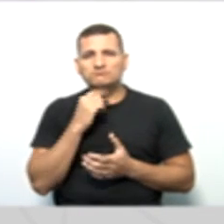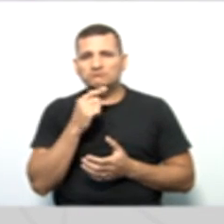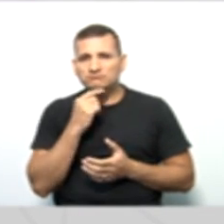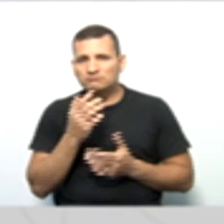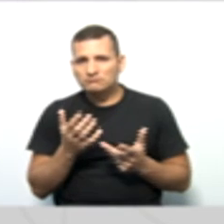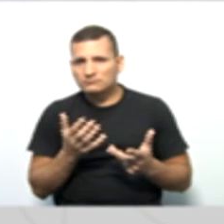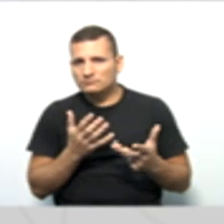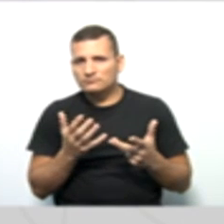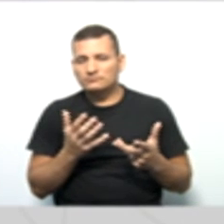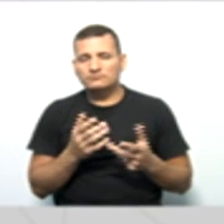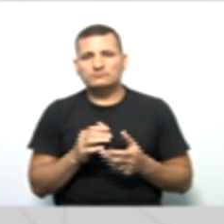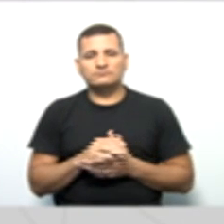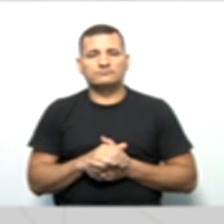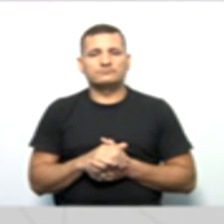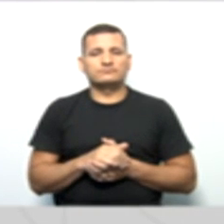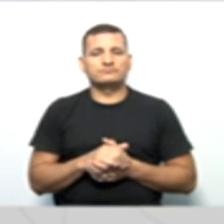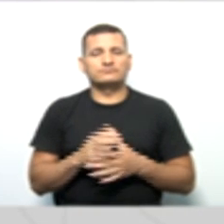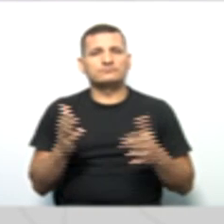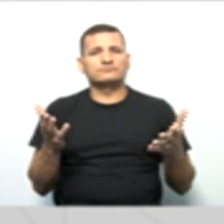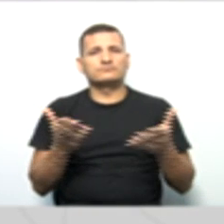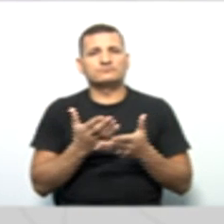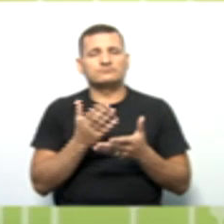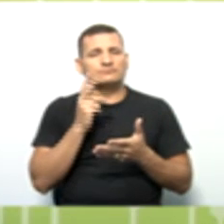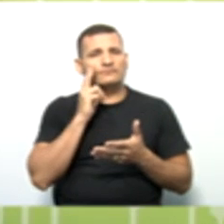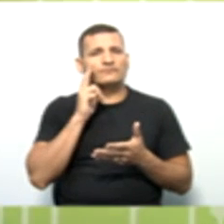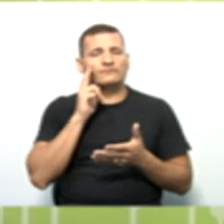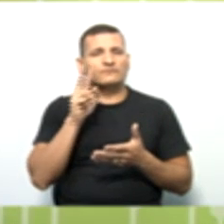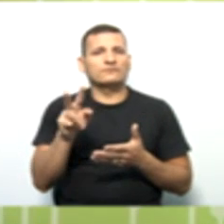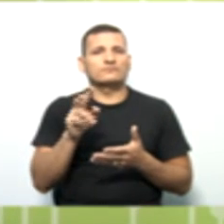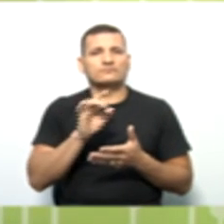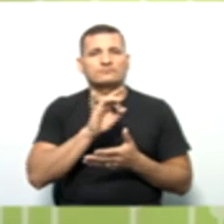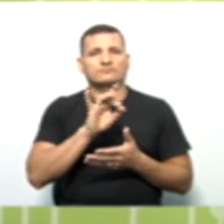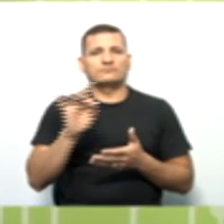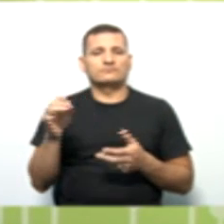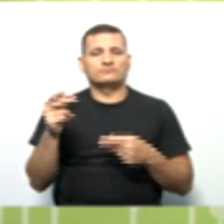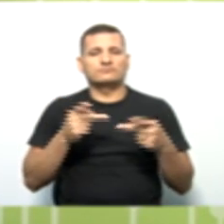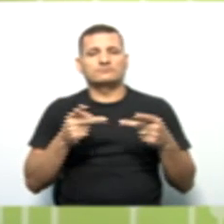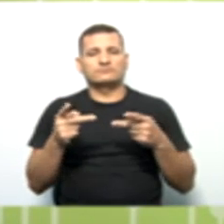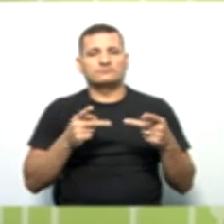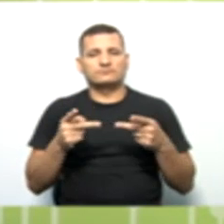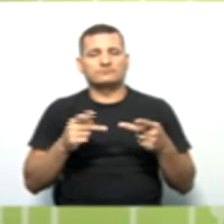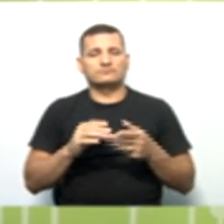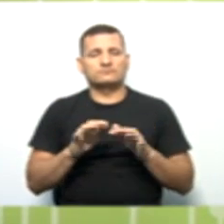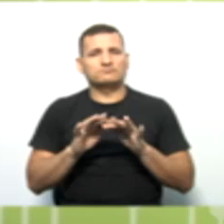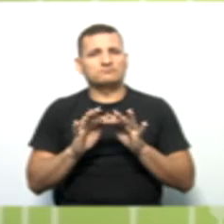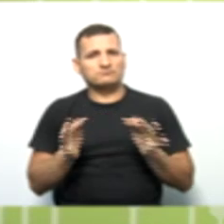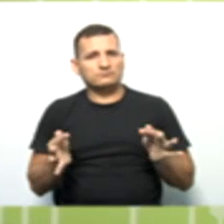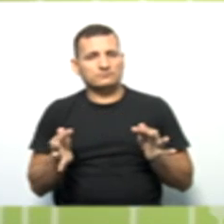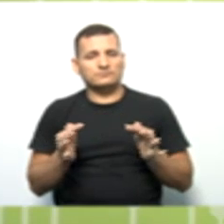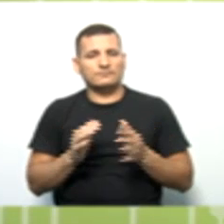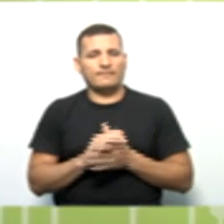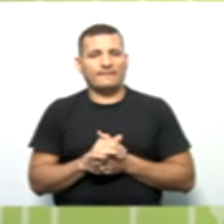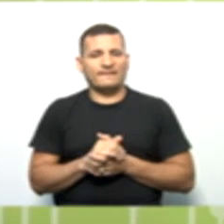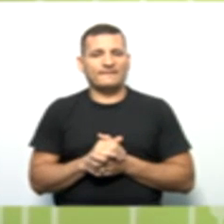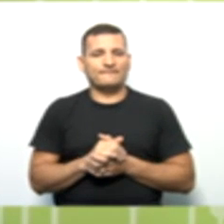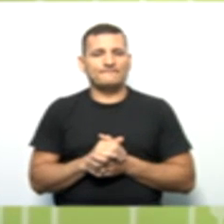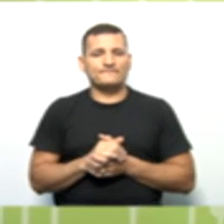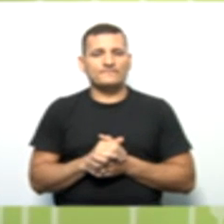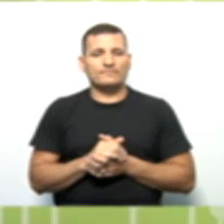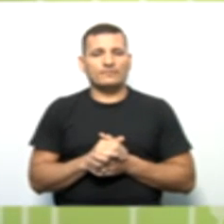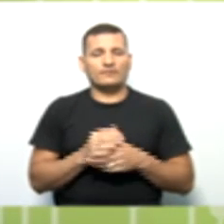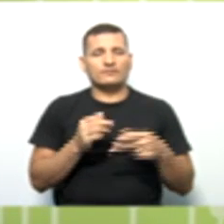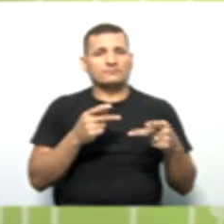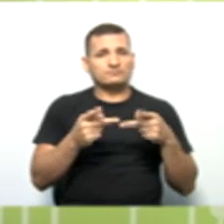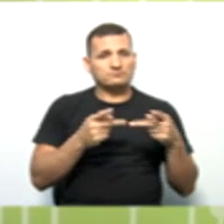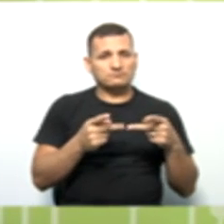aí? Tranquilo? Bora ver o que é cada um desses projetos aí, tá? Então, bem simples, tá? Vamos projetar. Dentro